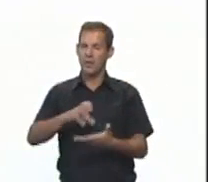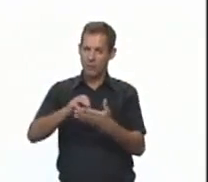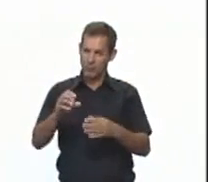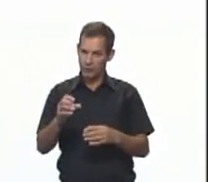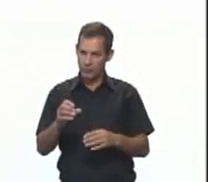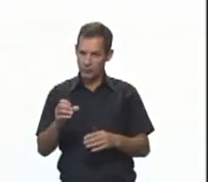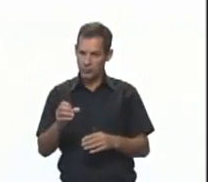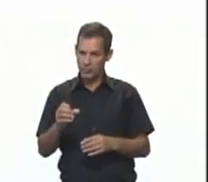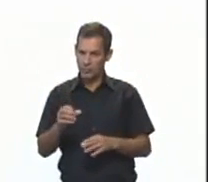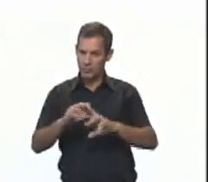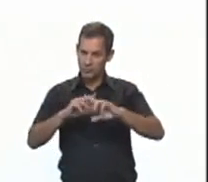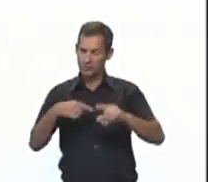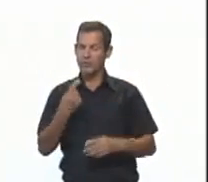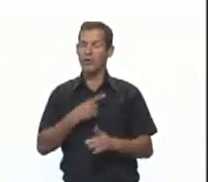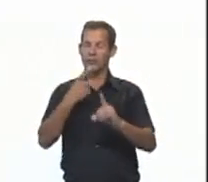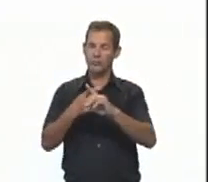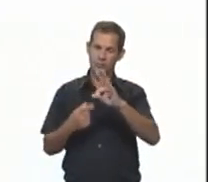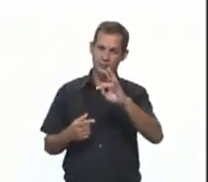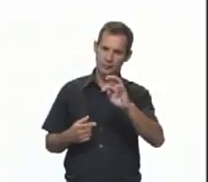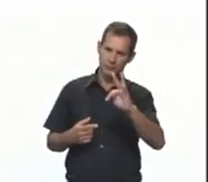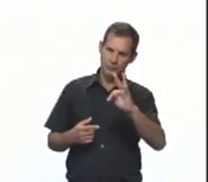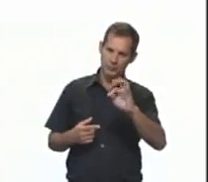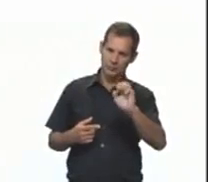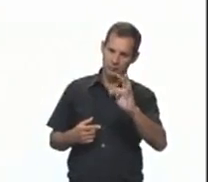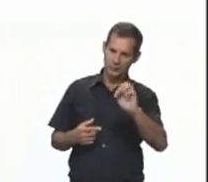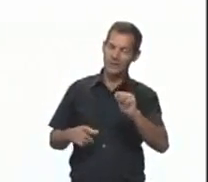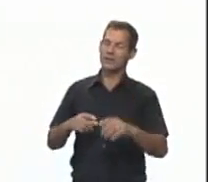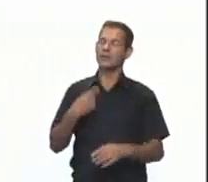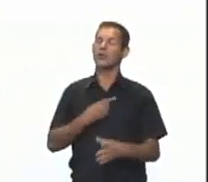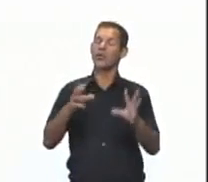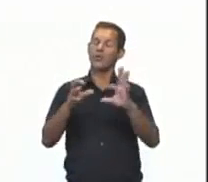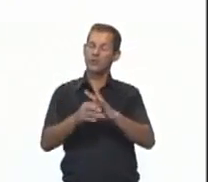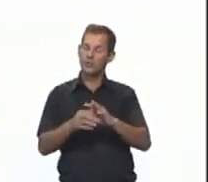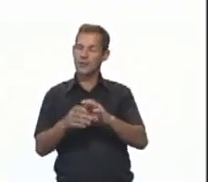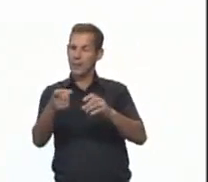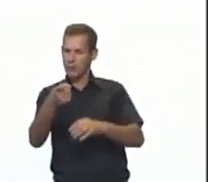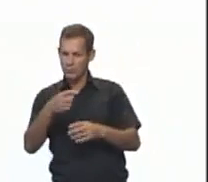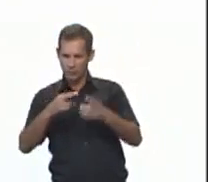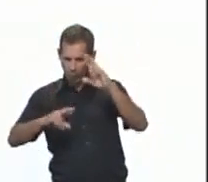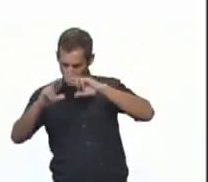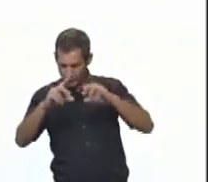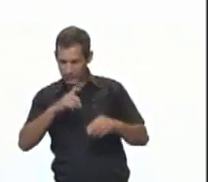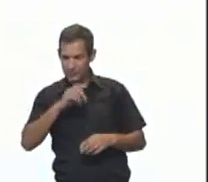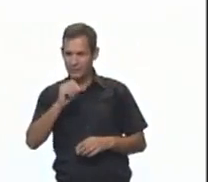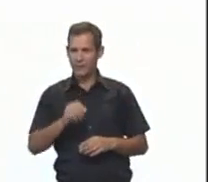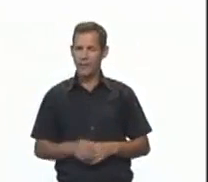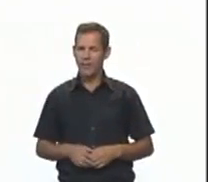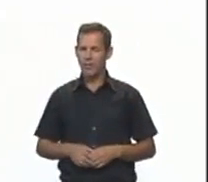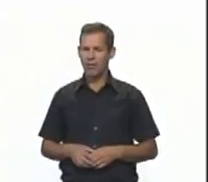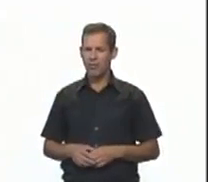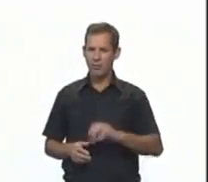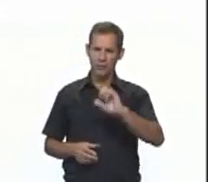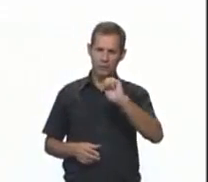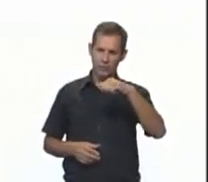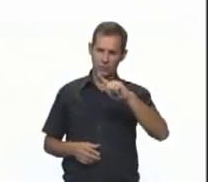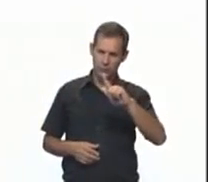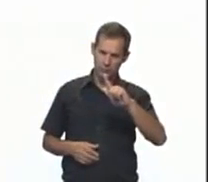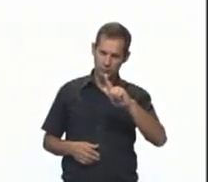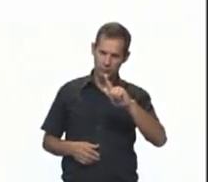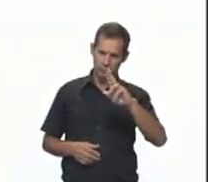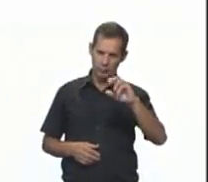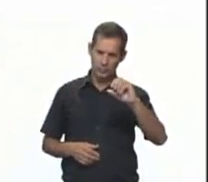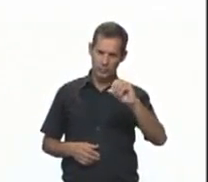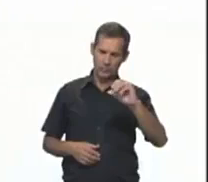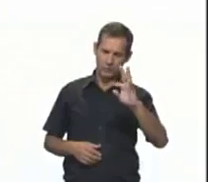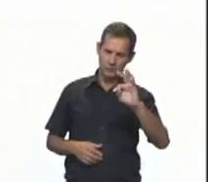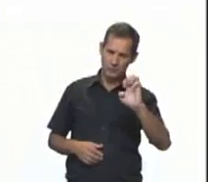encontrar o θ. E como que a gente descobre a relação para x? Vamos analisar. Eu tenho aqui o ângulo θ. O